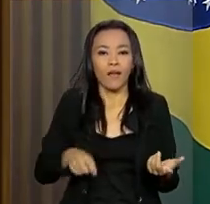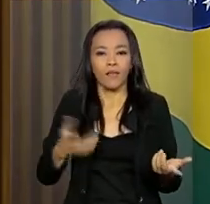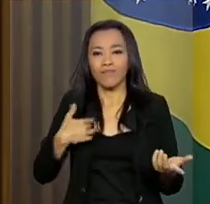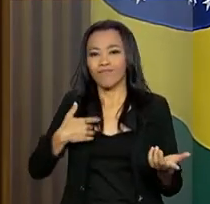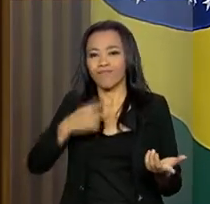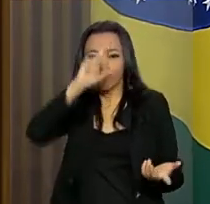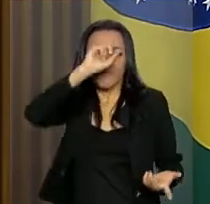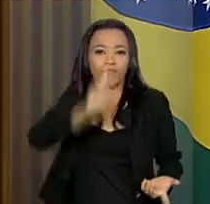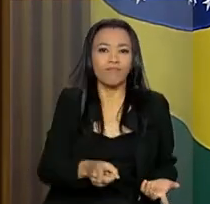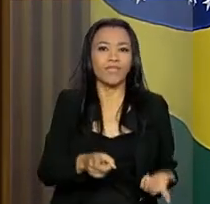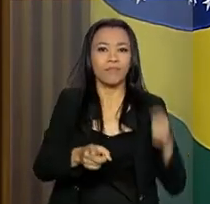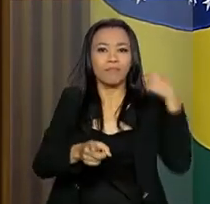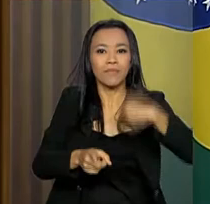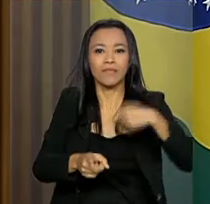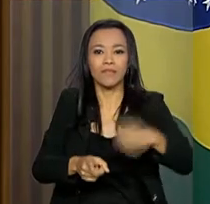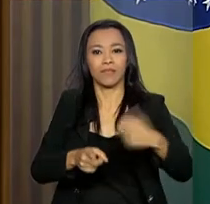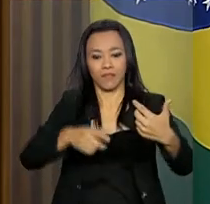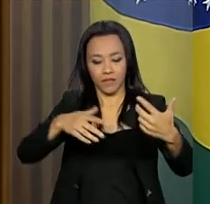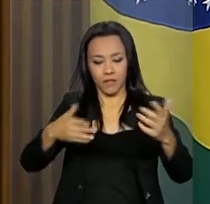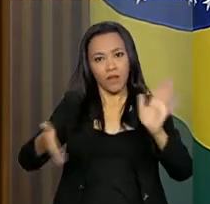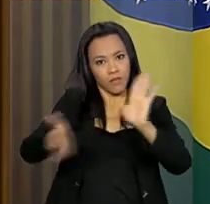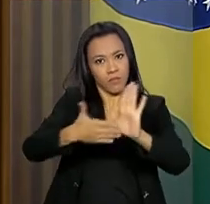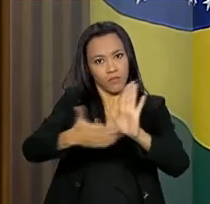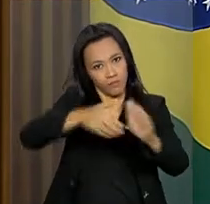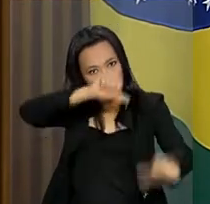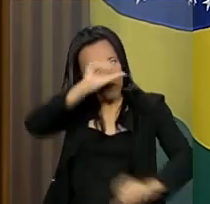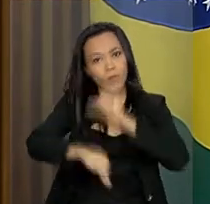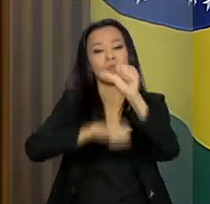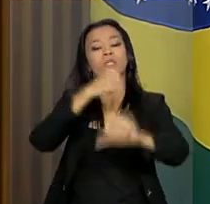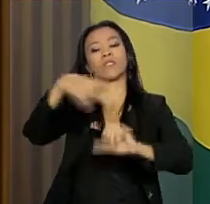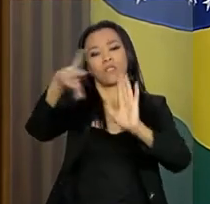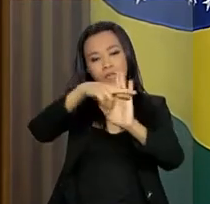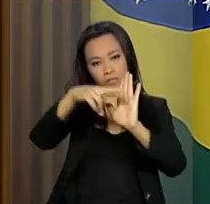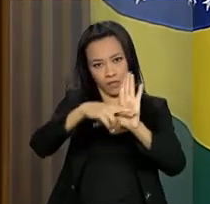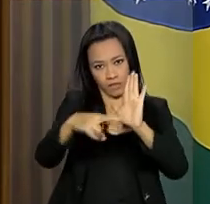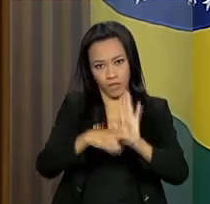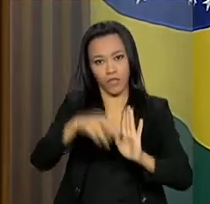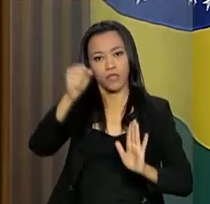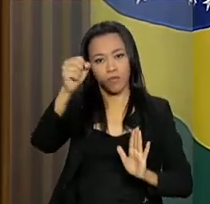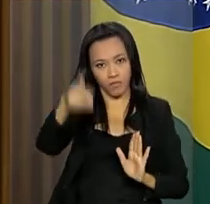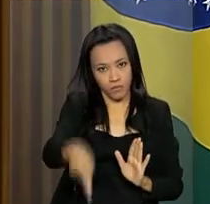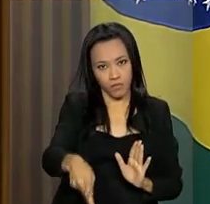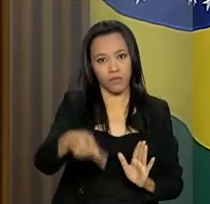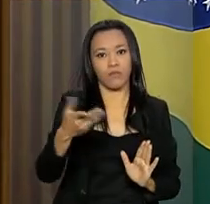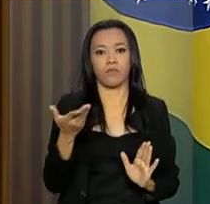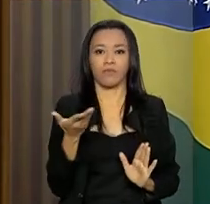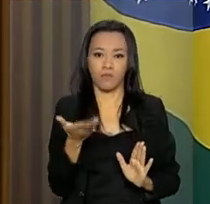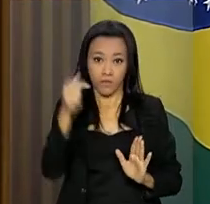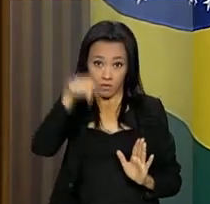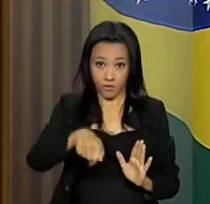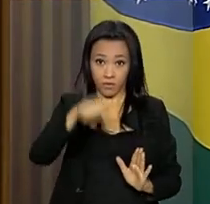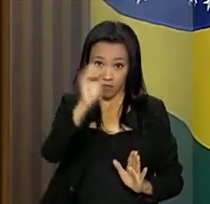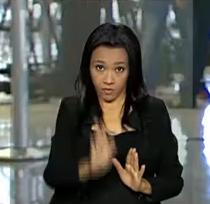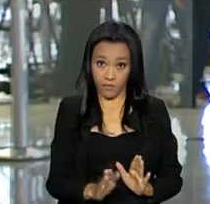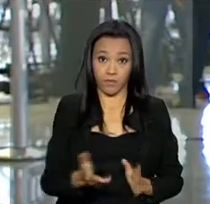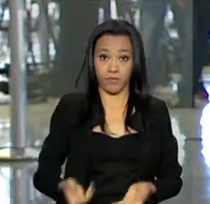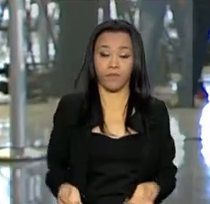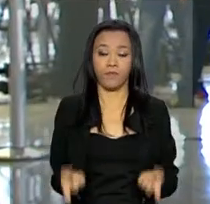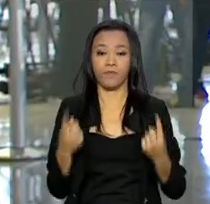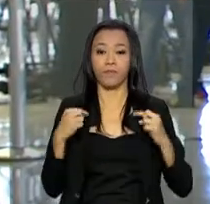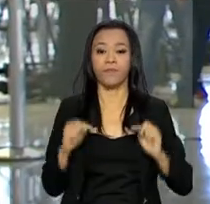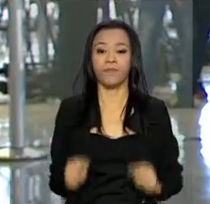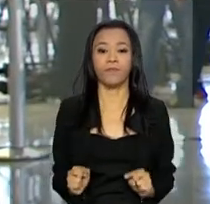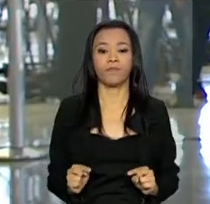que nós venhamos a realizar essa reformulação previdenciária no nosso país